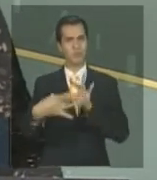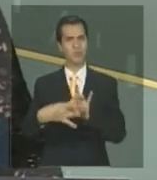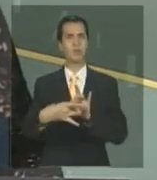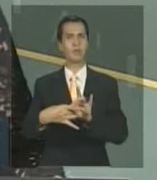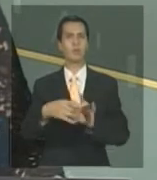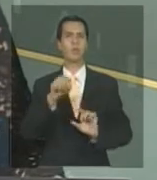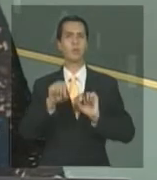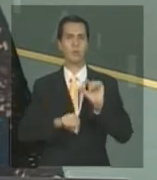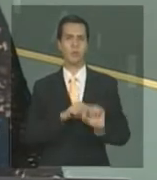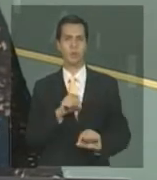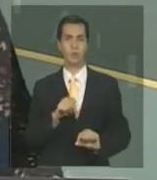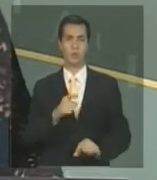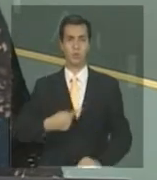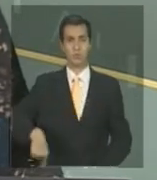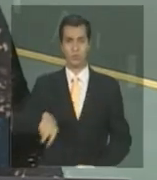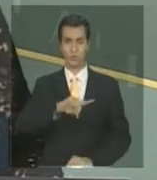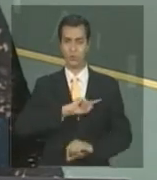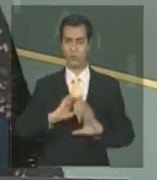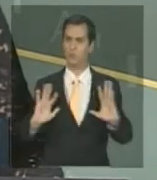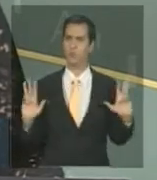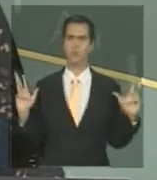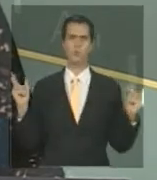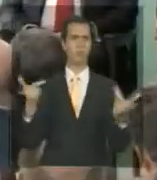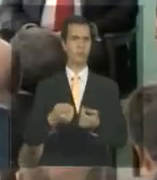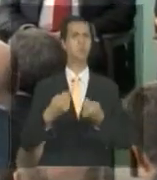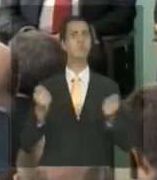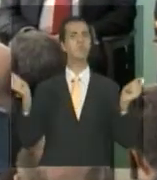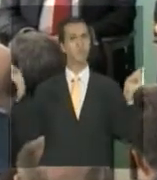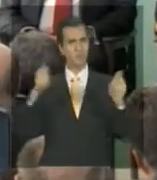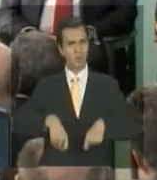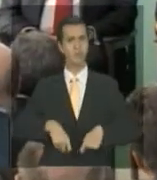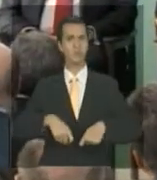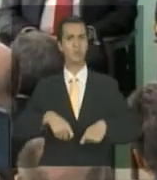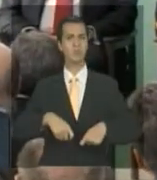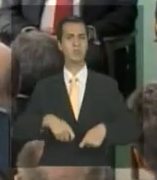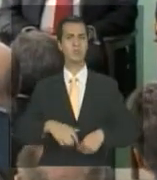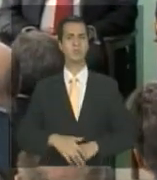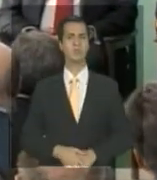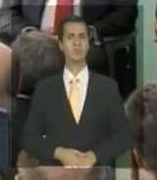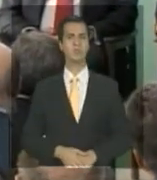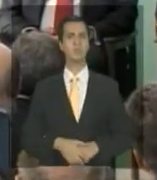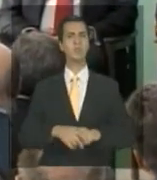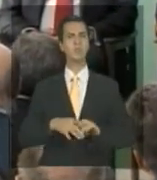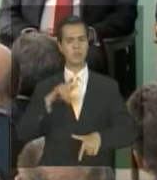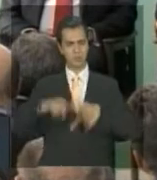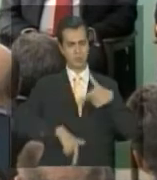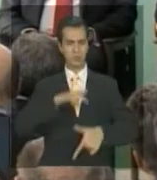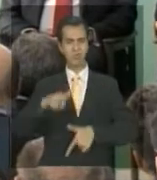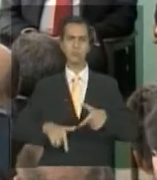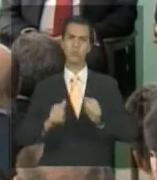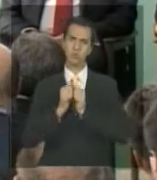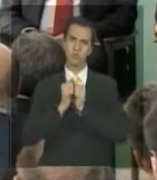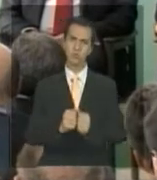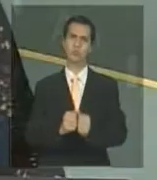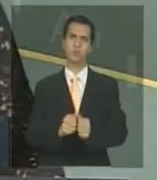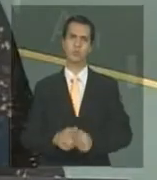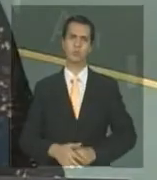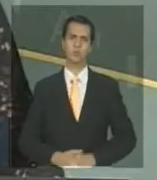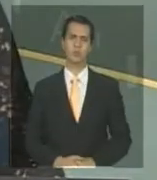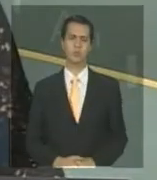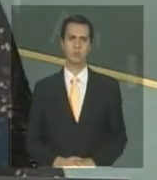para que nós todos estejamos à altura deste desafio.